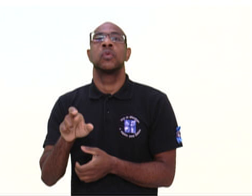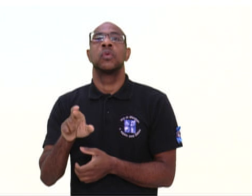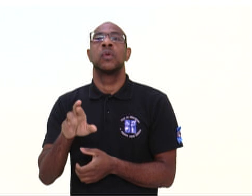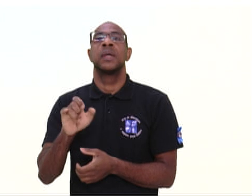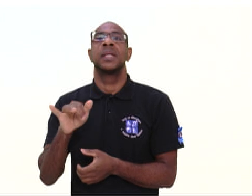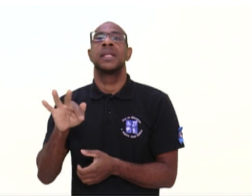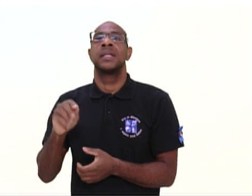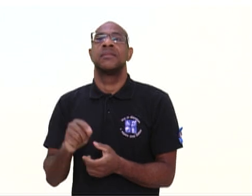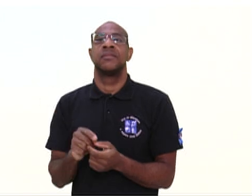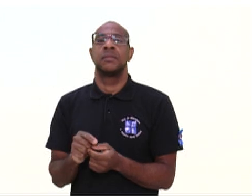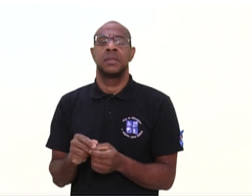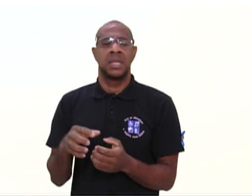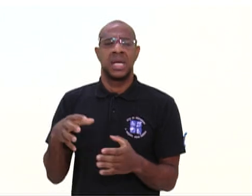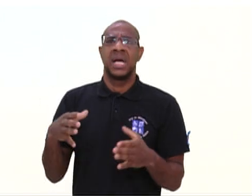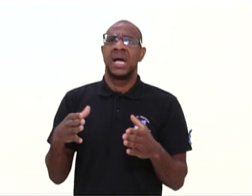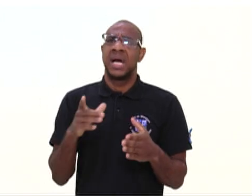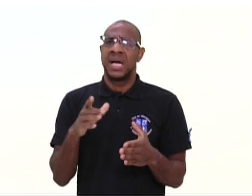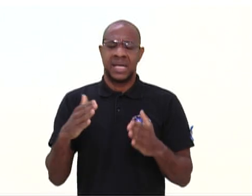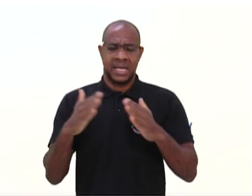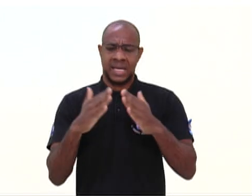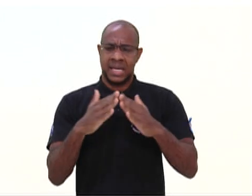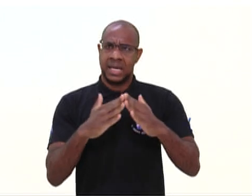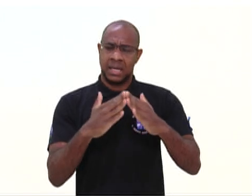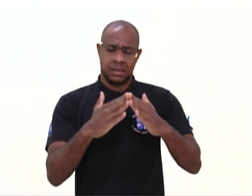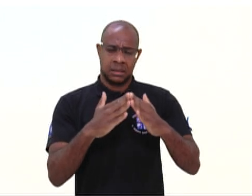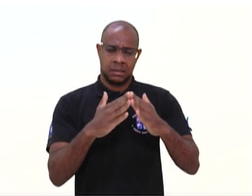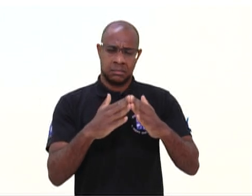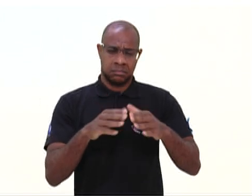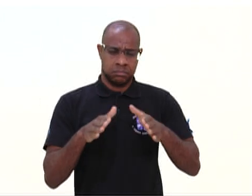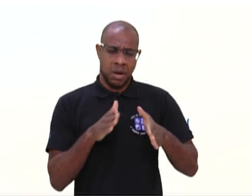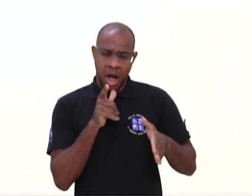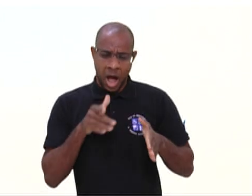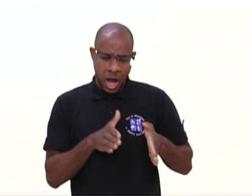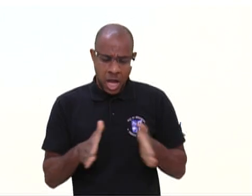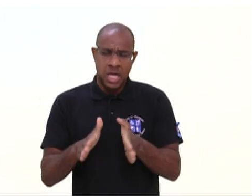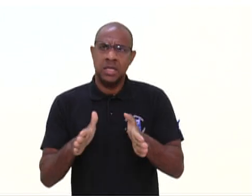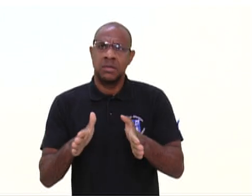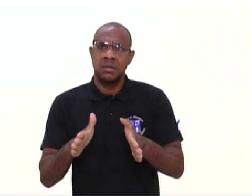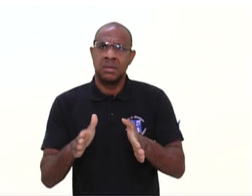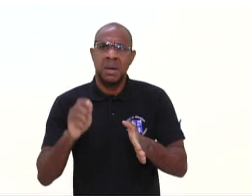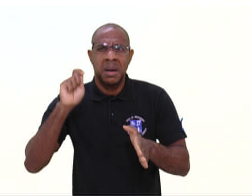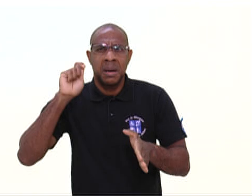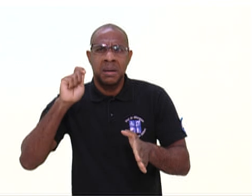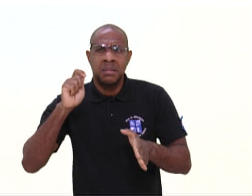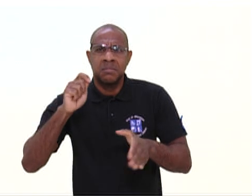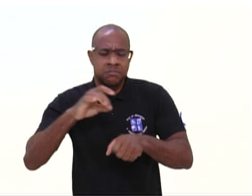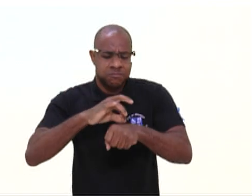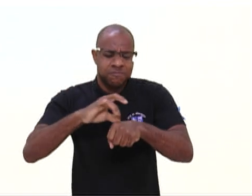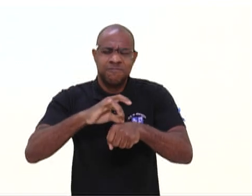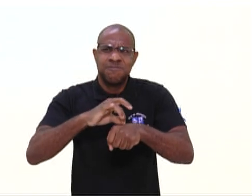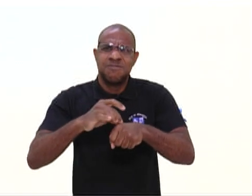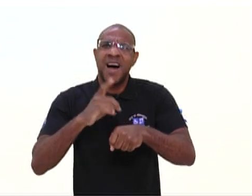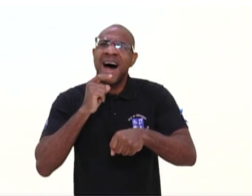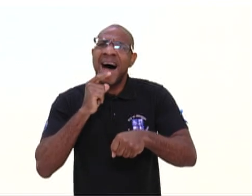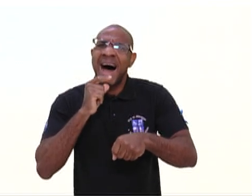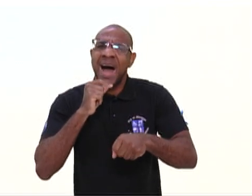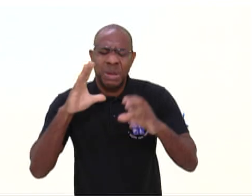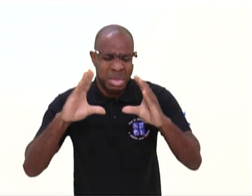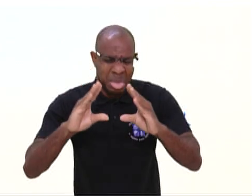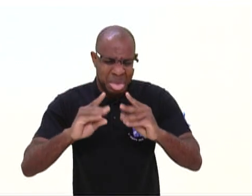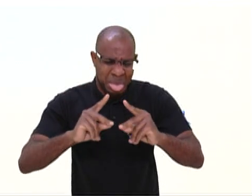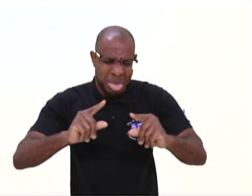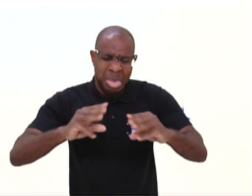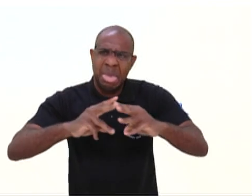negra, aplantadas por essas ilhas. Na enchente da maré, elas navegam como ilhas, casas de